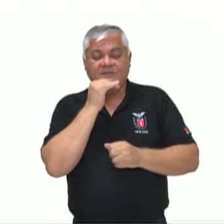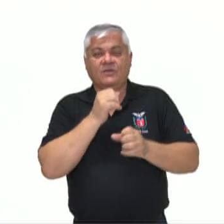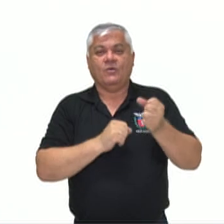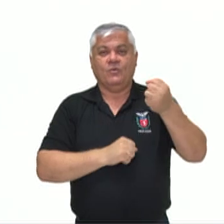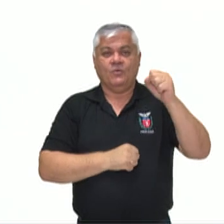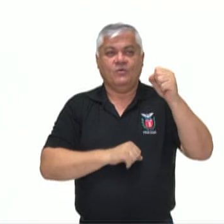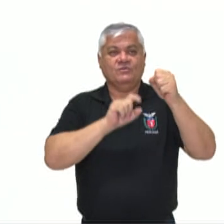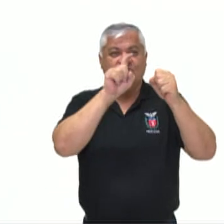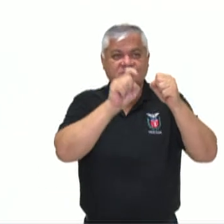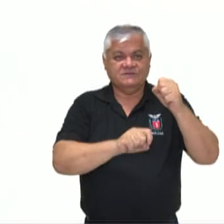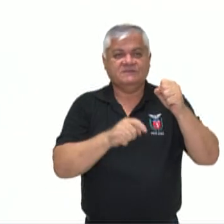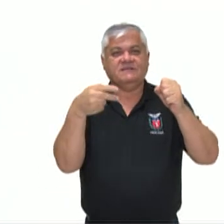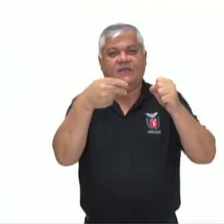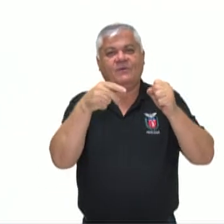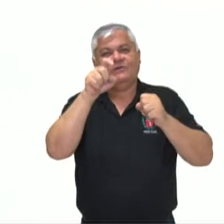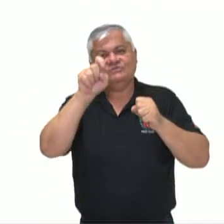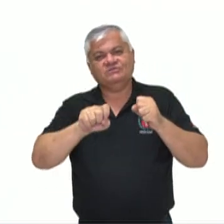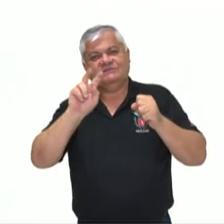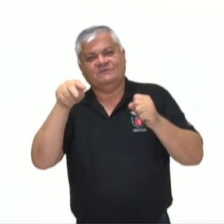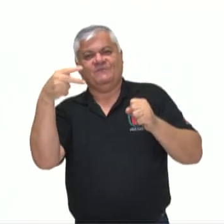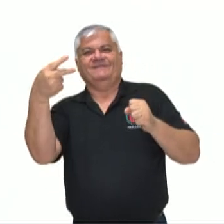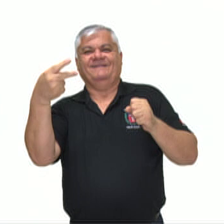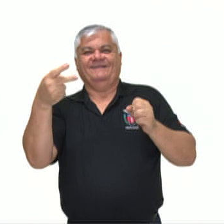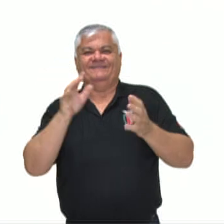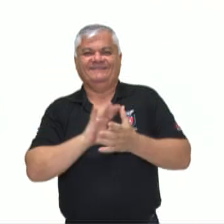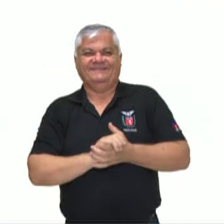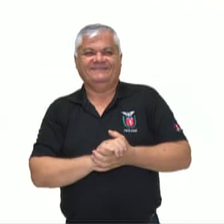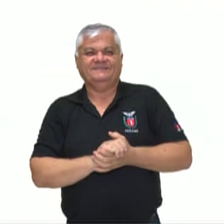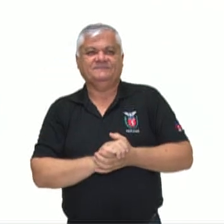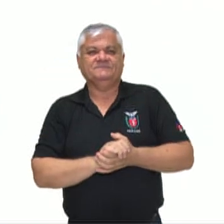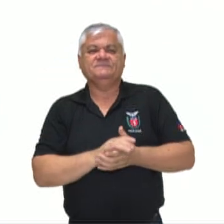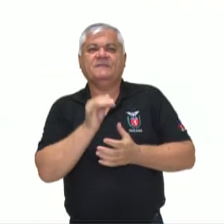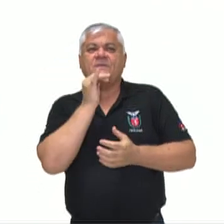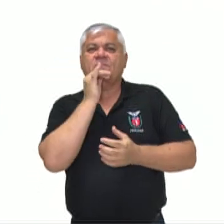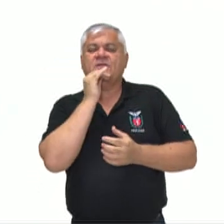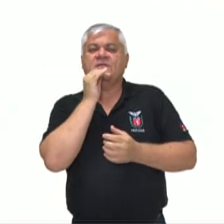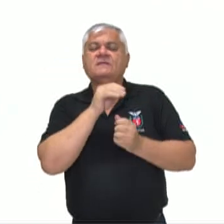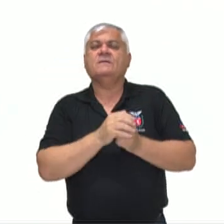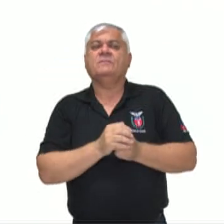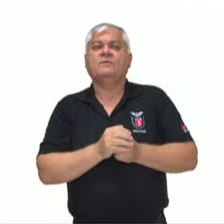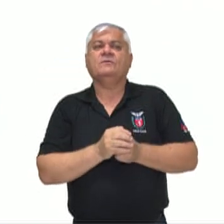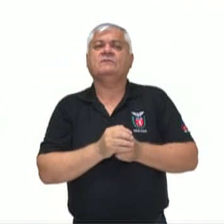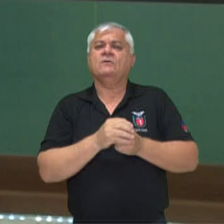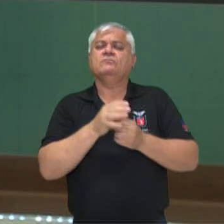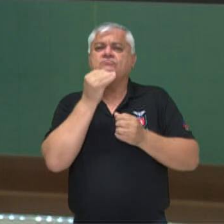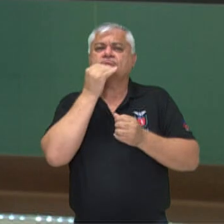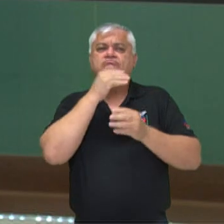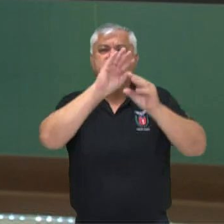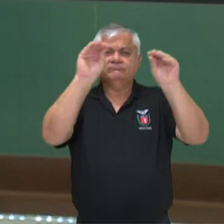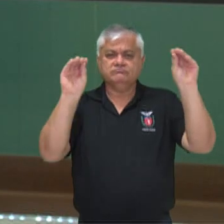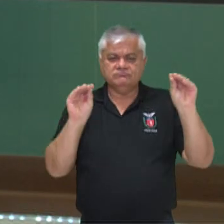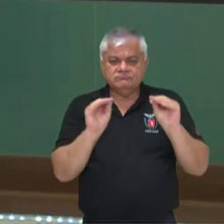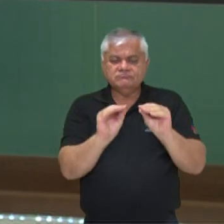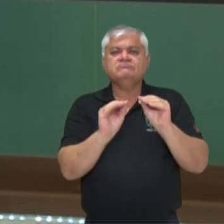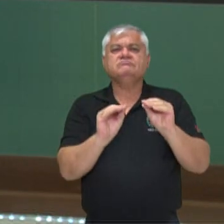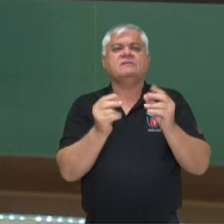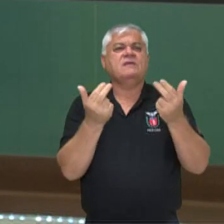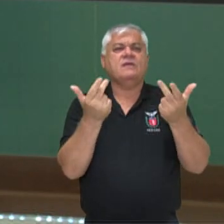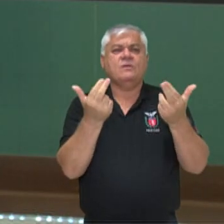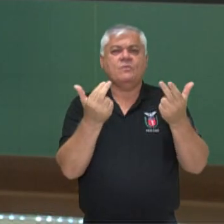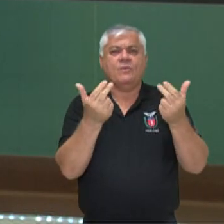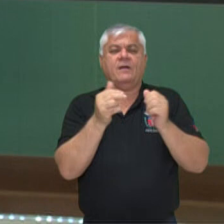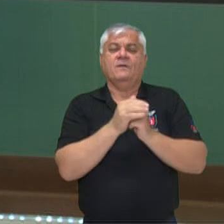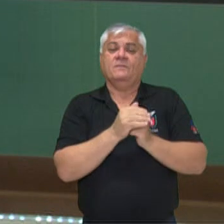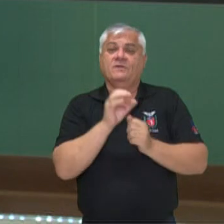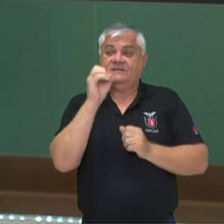igual à outra. Porque o exercício me disse. E eu vou colocar ambos no primeiro membro para ter uma equação igual a